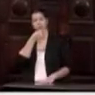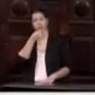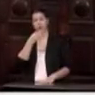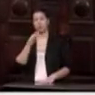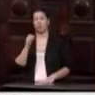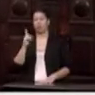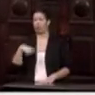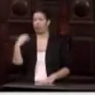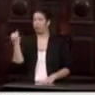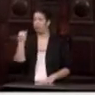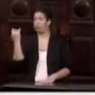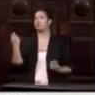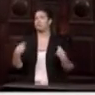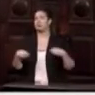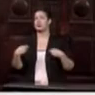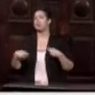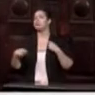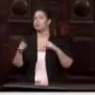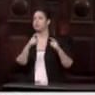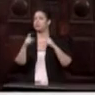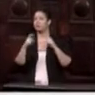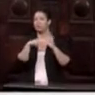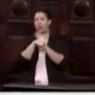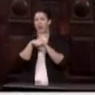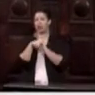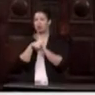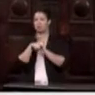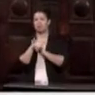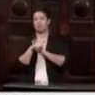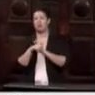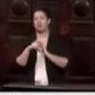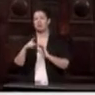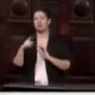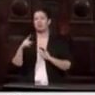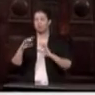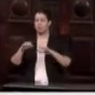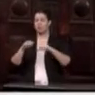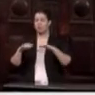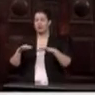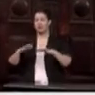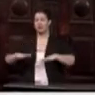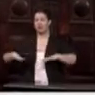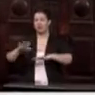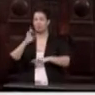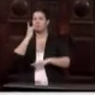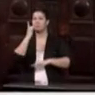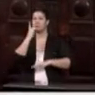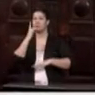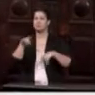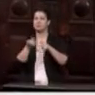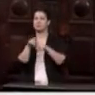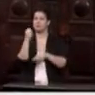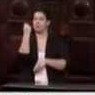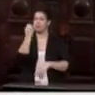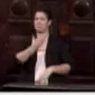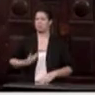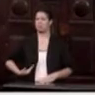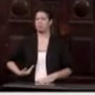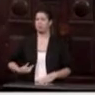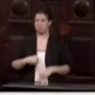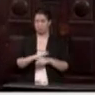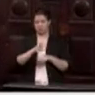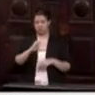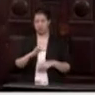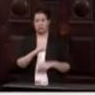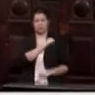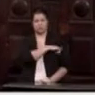são relevantes e devam ser analisados pelo Parlamento e também pelo Poder Executivo do Estado do Rio de